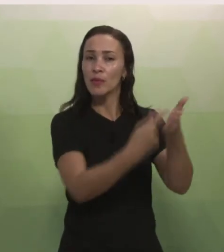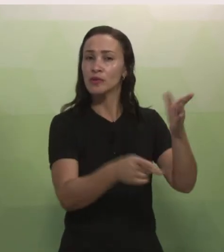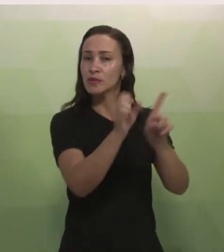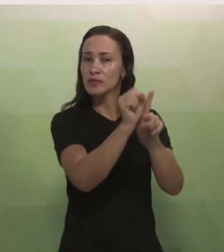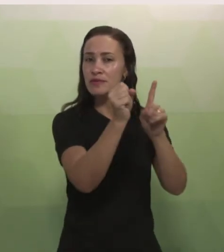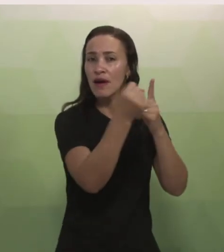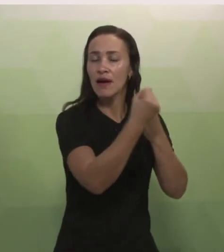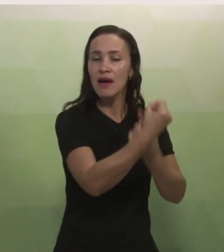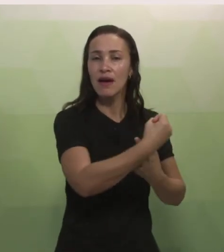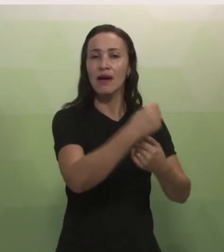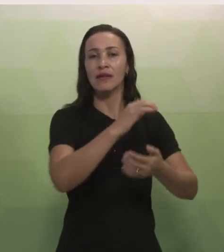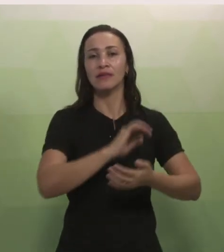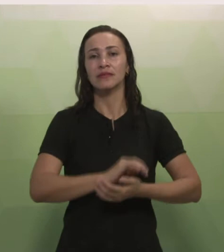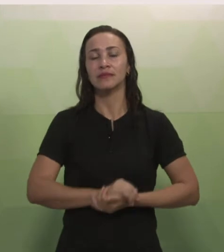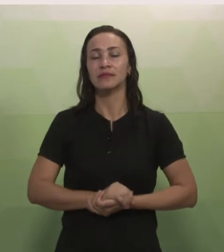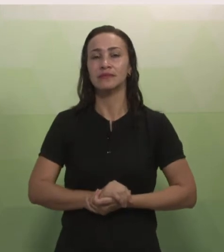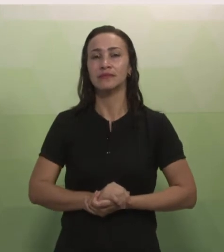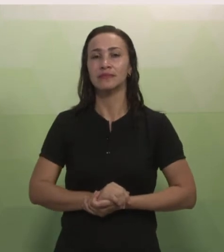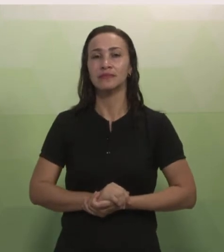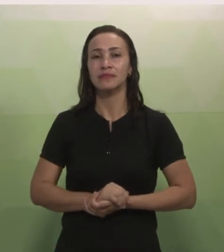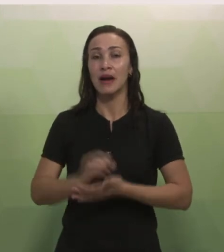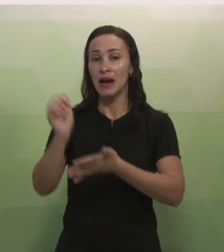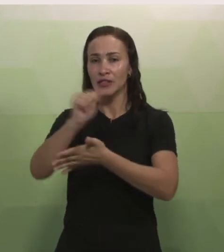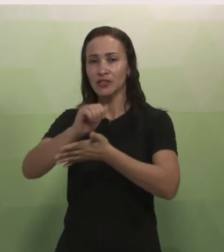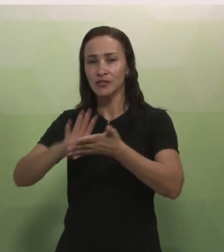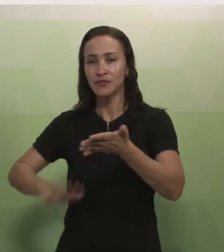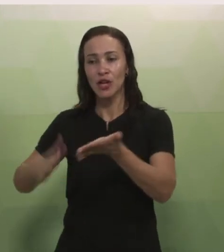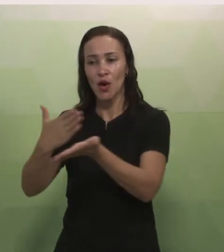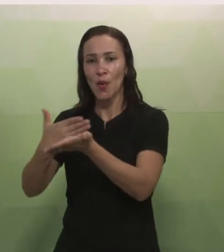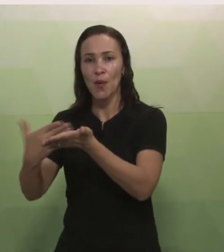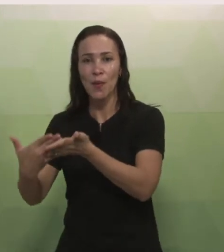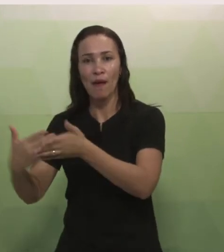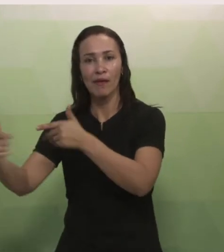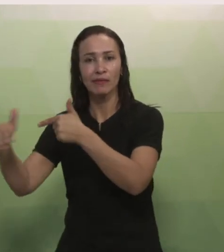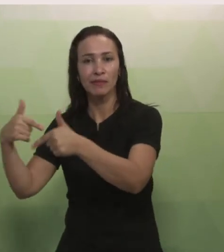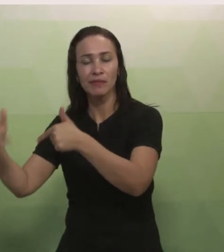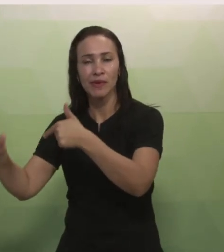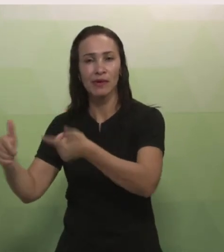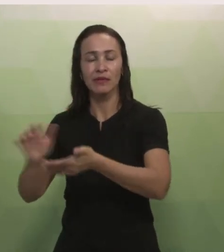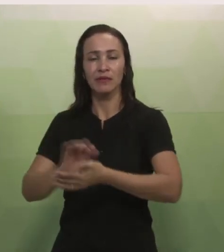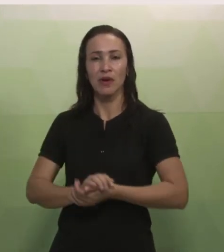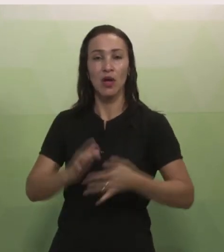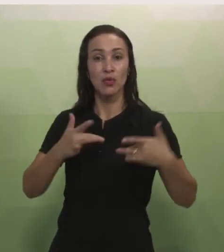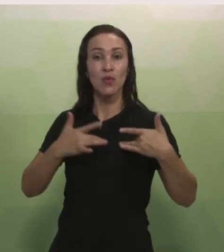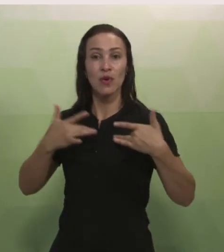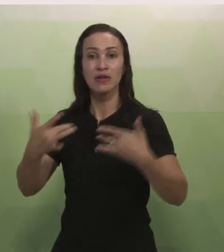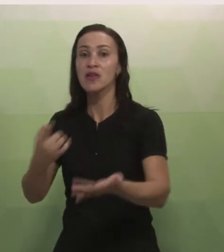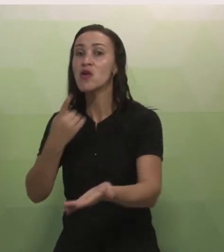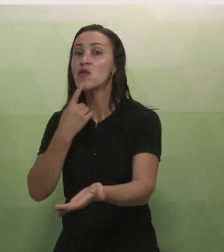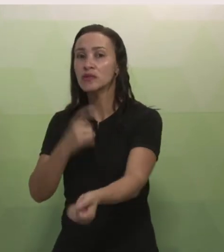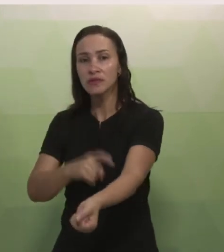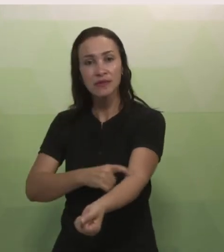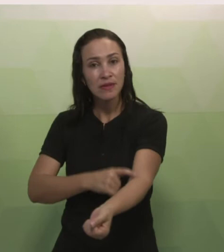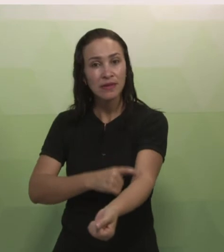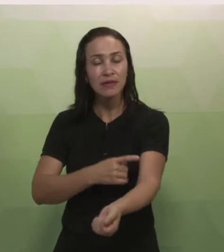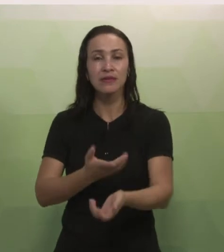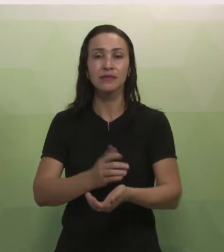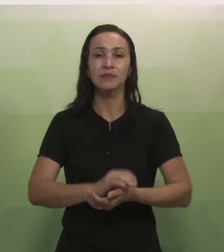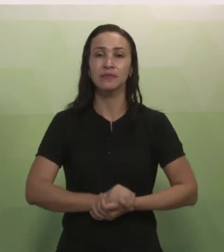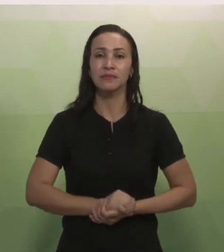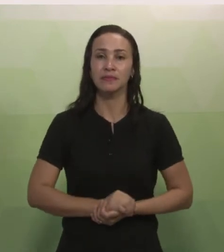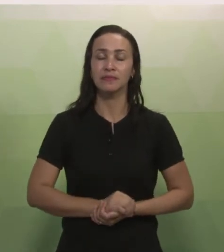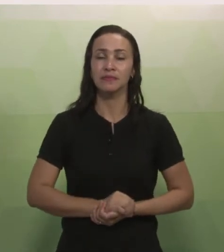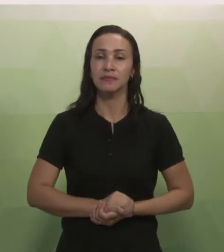participação em projetos sociais, participação em atividades de iniciação ao trabalho, doação de